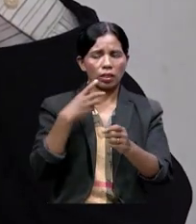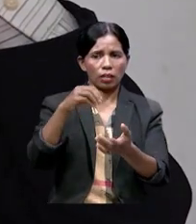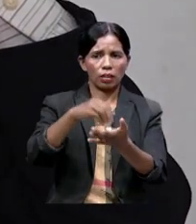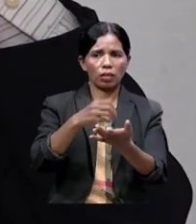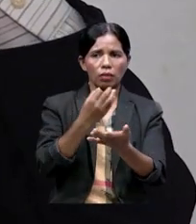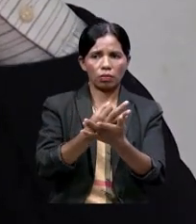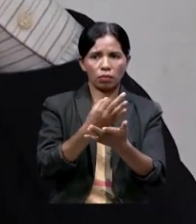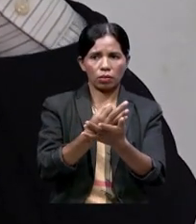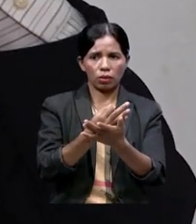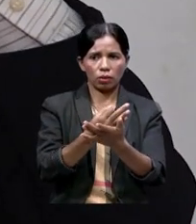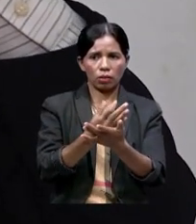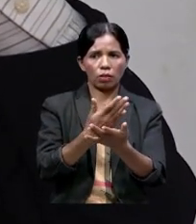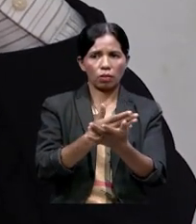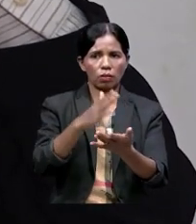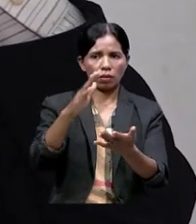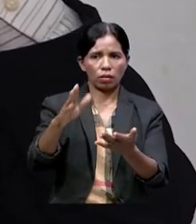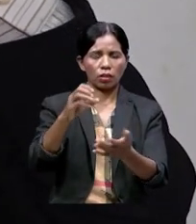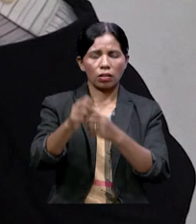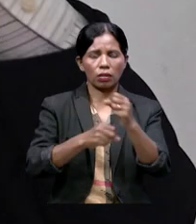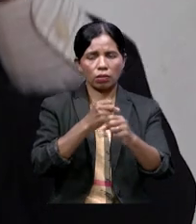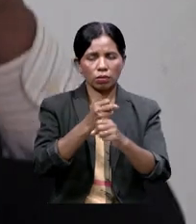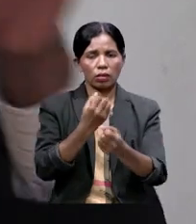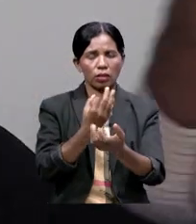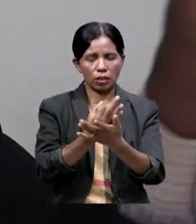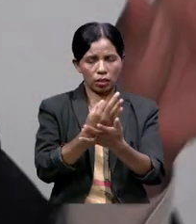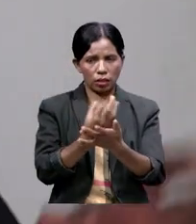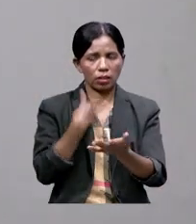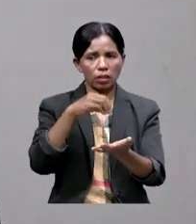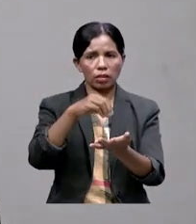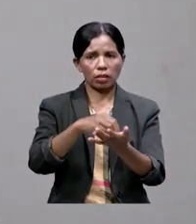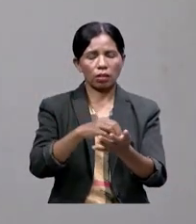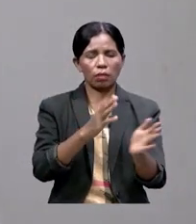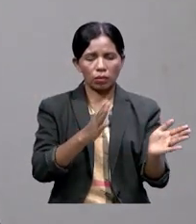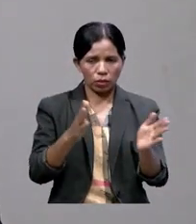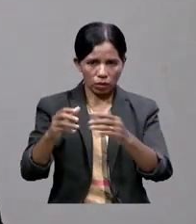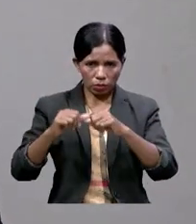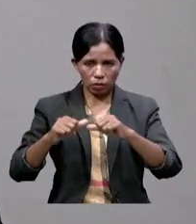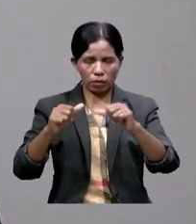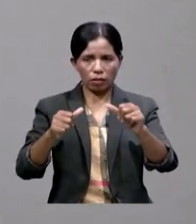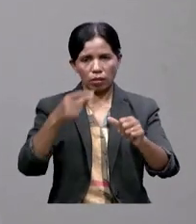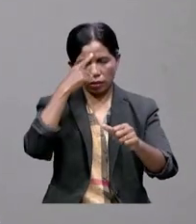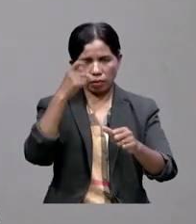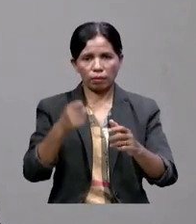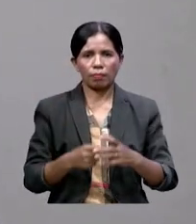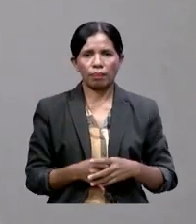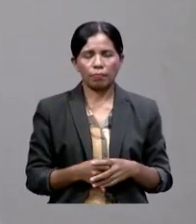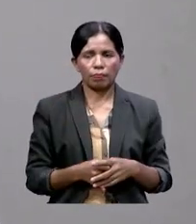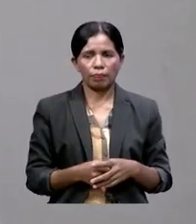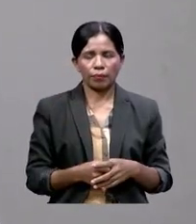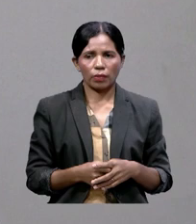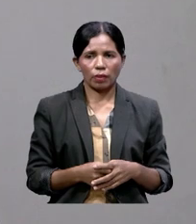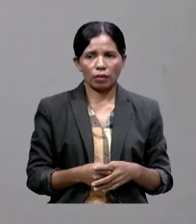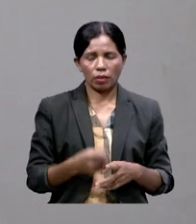tau osan. Osan ba orsan, tina ainda não, zita tau, se la sala processo la ojela, tamba, questão